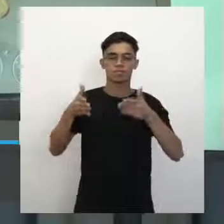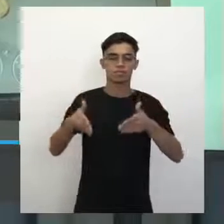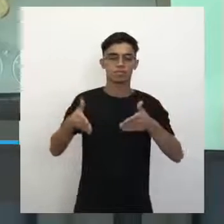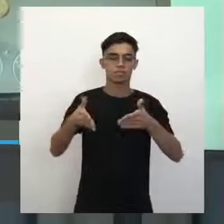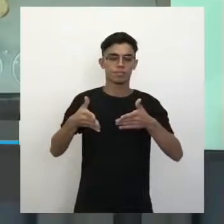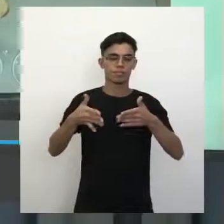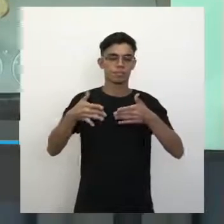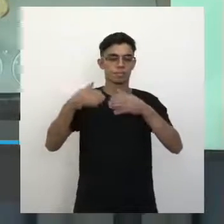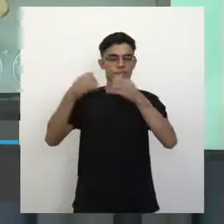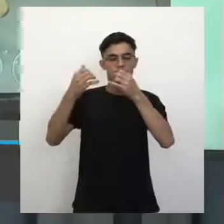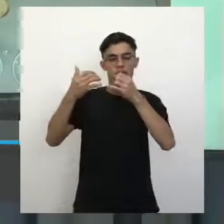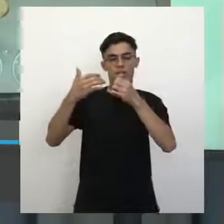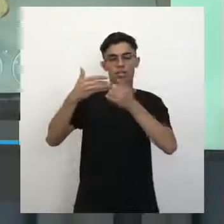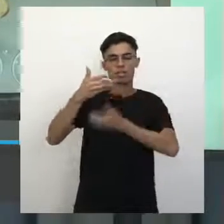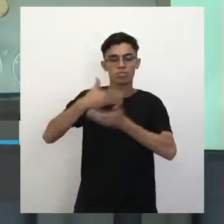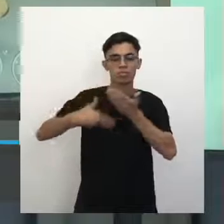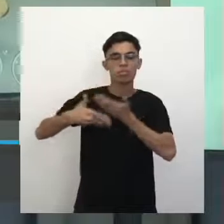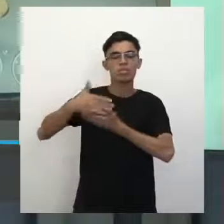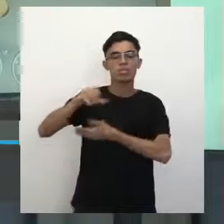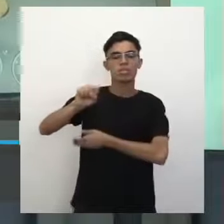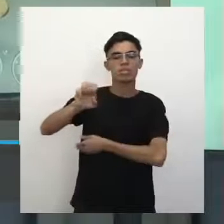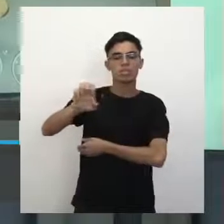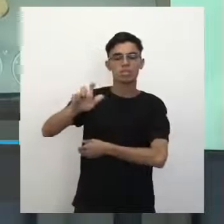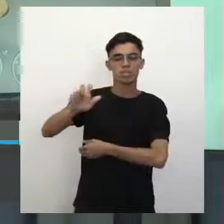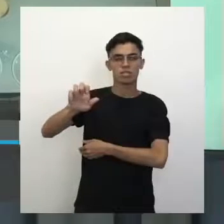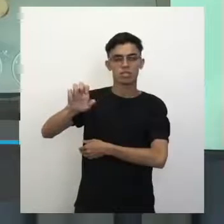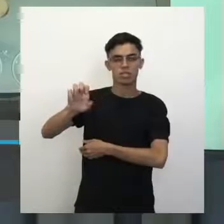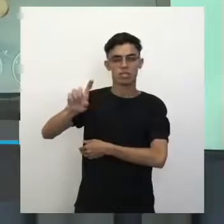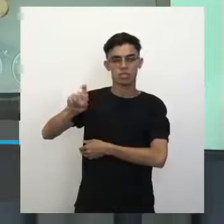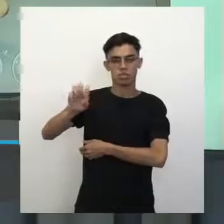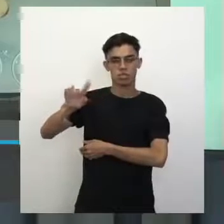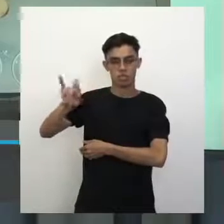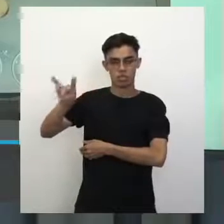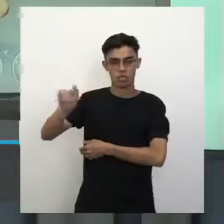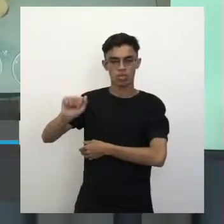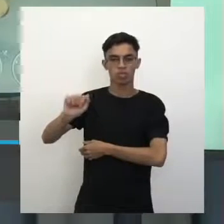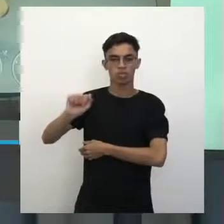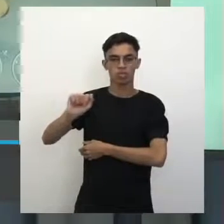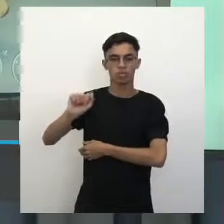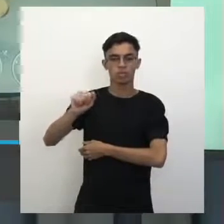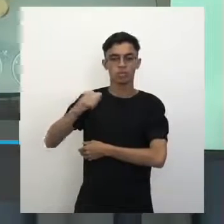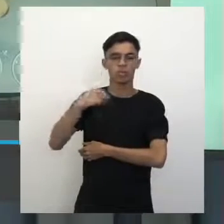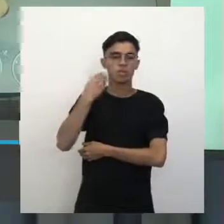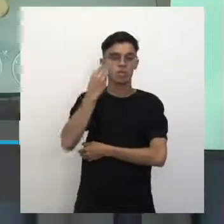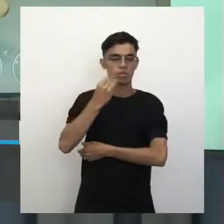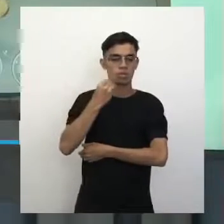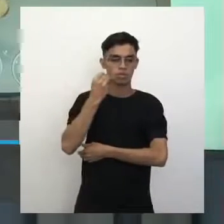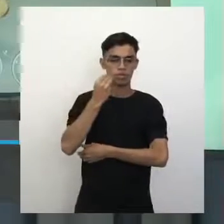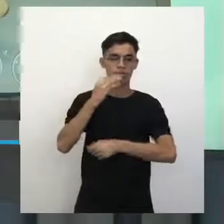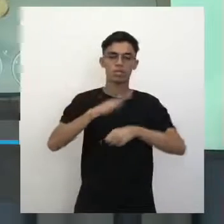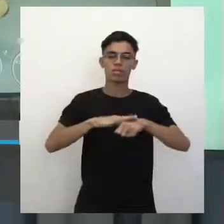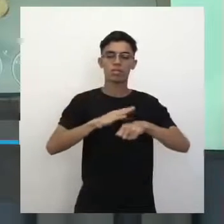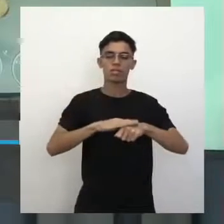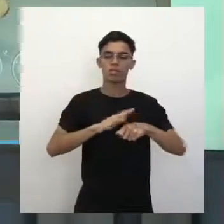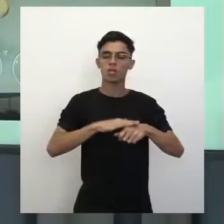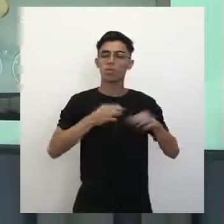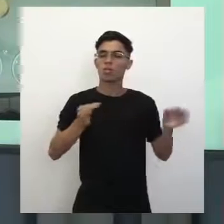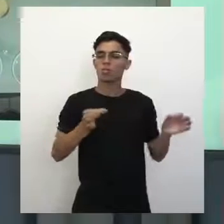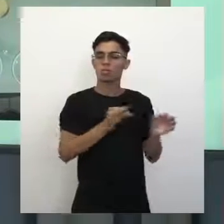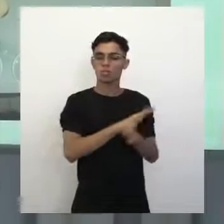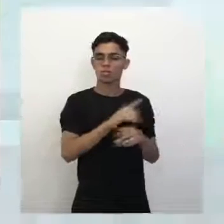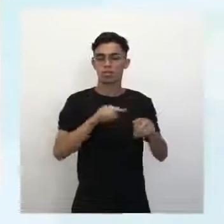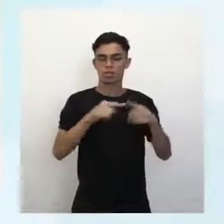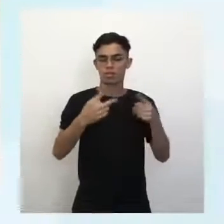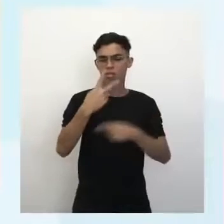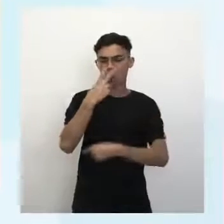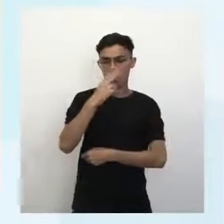com vocês sobre reprodução assexuada. E para falar, eu vou falar para vocês de um experimento que eu fiz. Ele ainda não está completo, mas eu